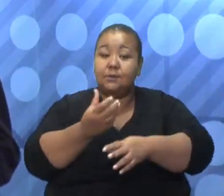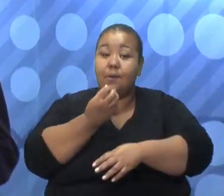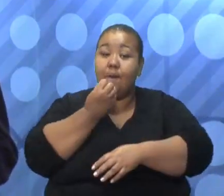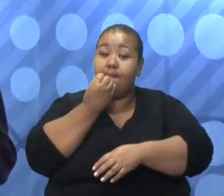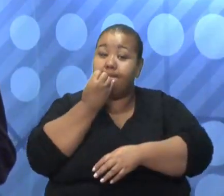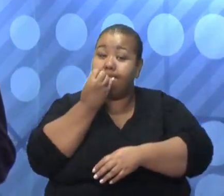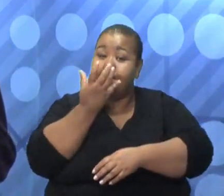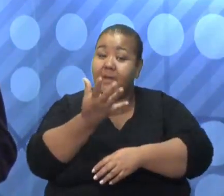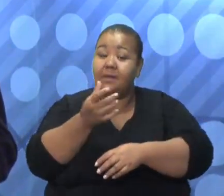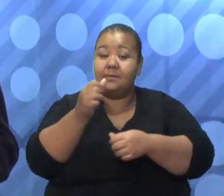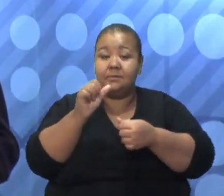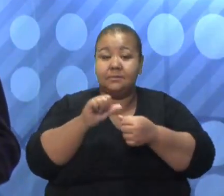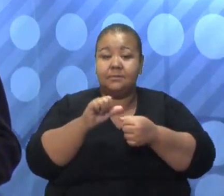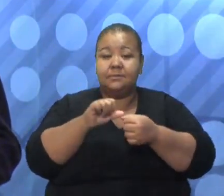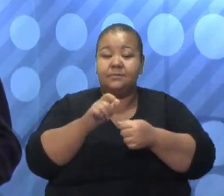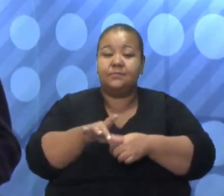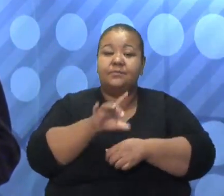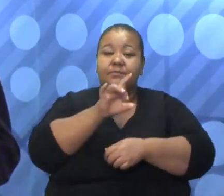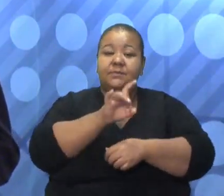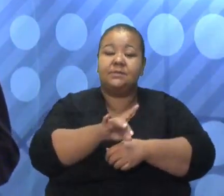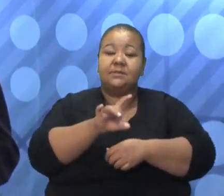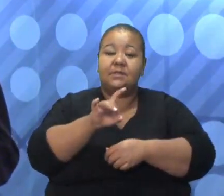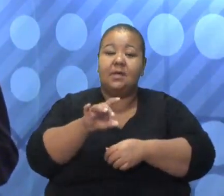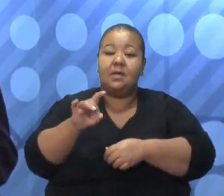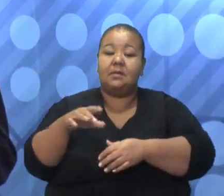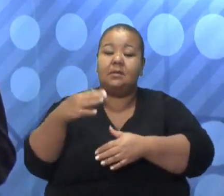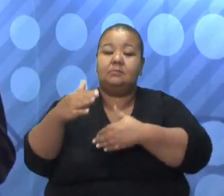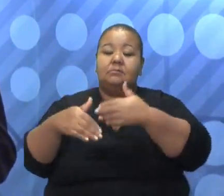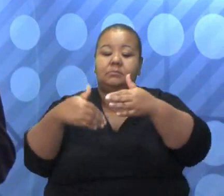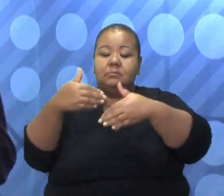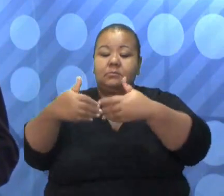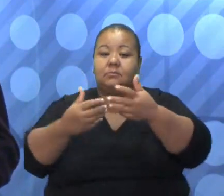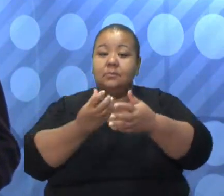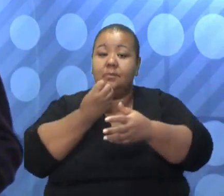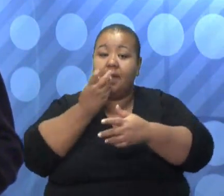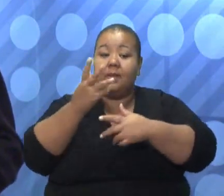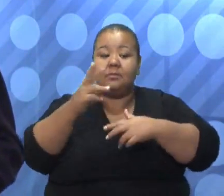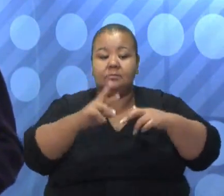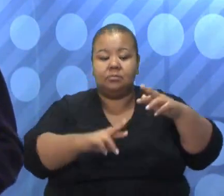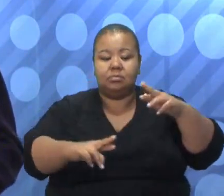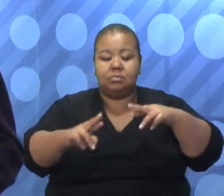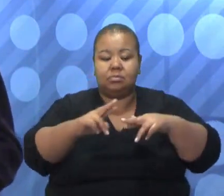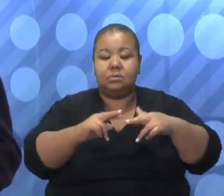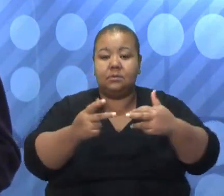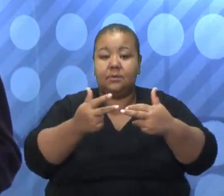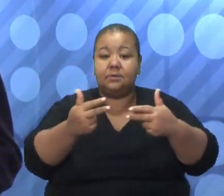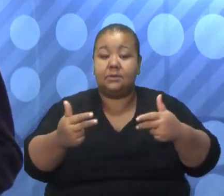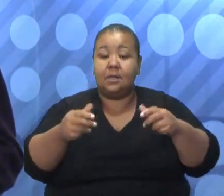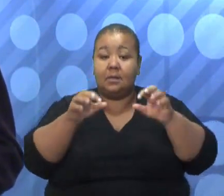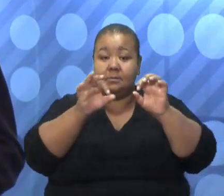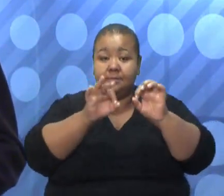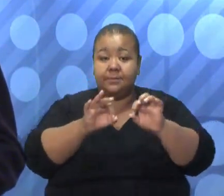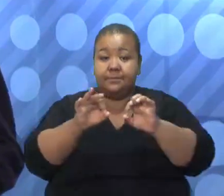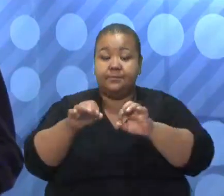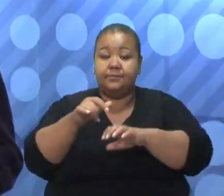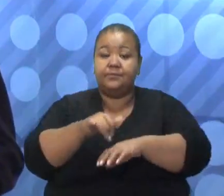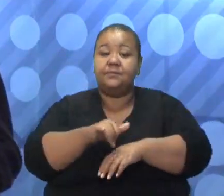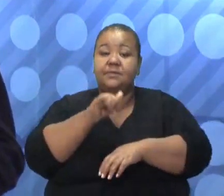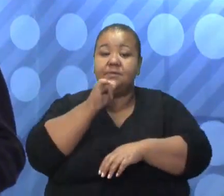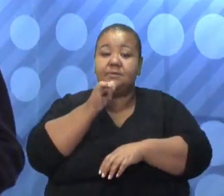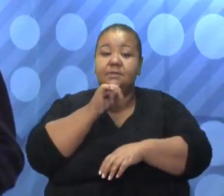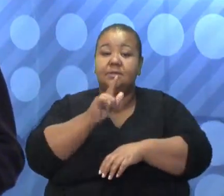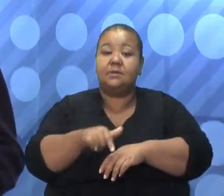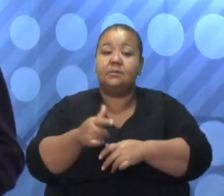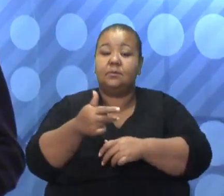bem projetado, cada processo tem que ser bem analisado para usar o sistema adequado. Aí, no caso, uma coisa que